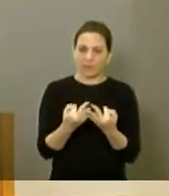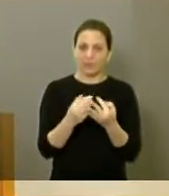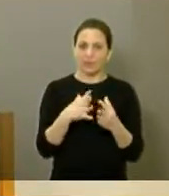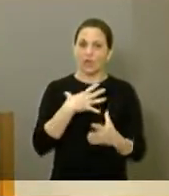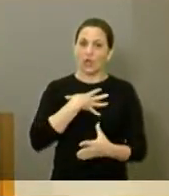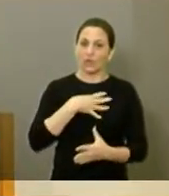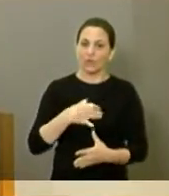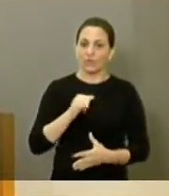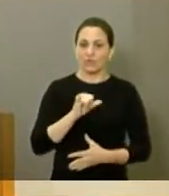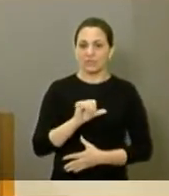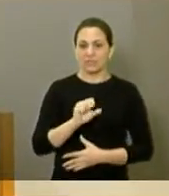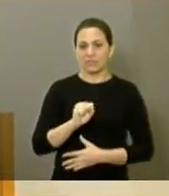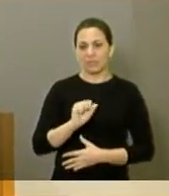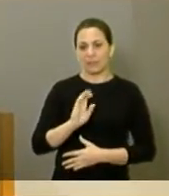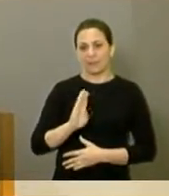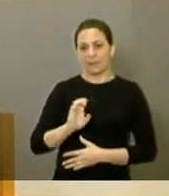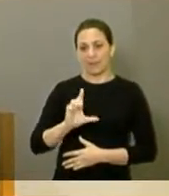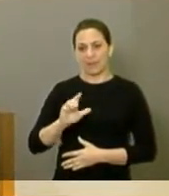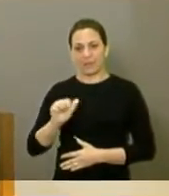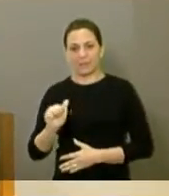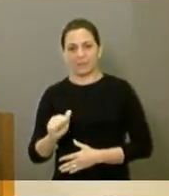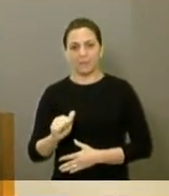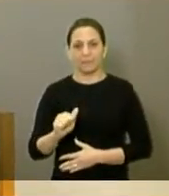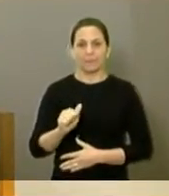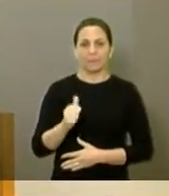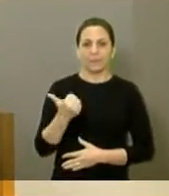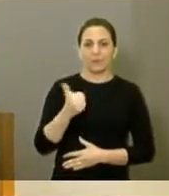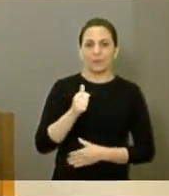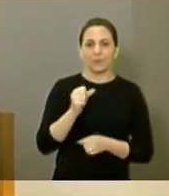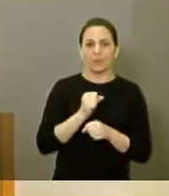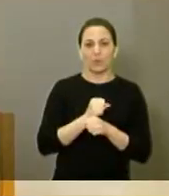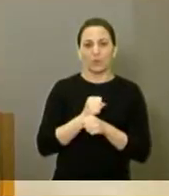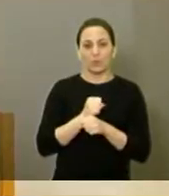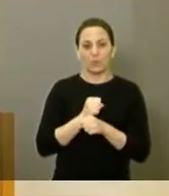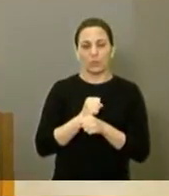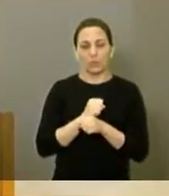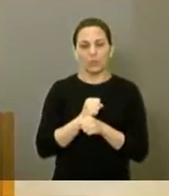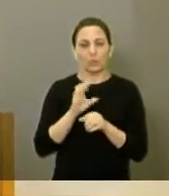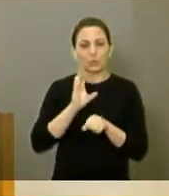isabella tá no seu primeiro ano de advocacia